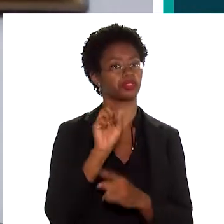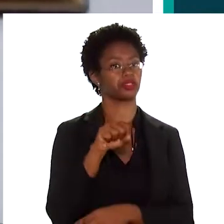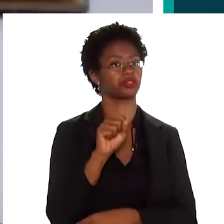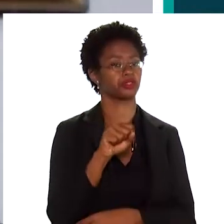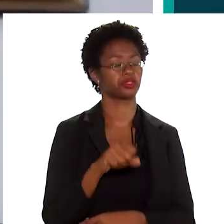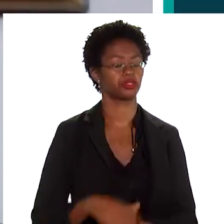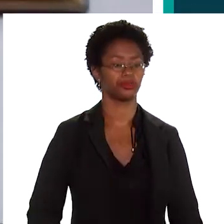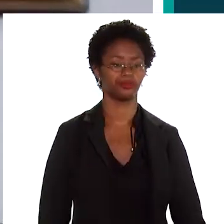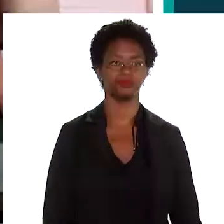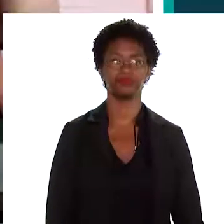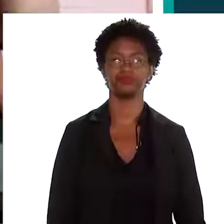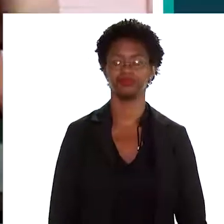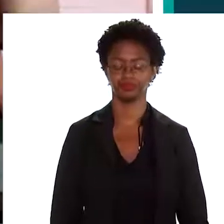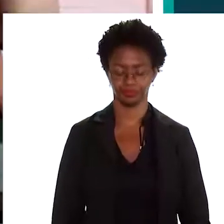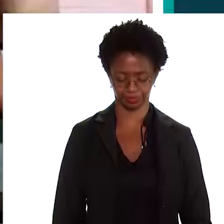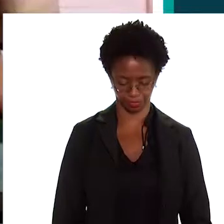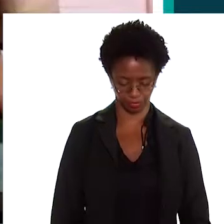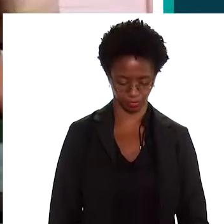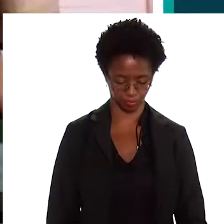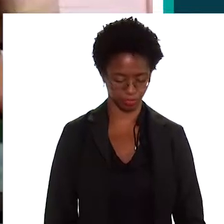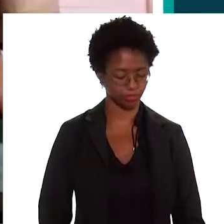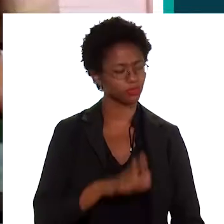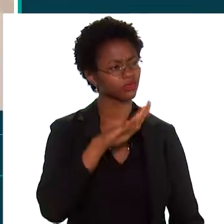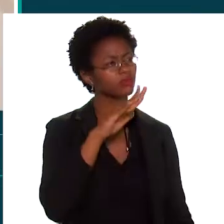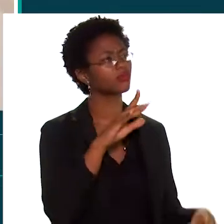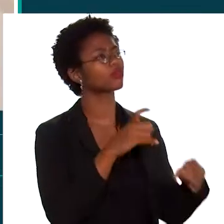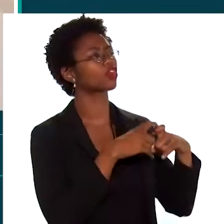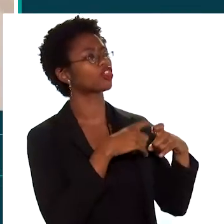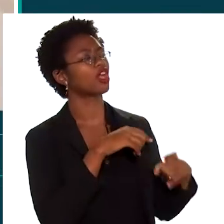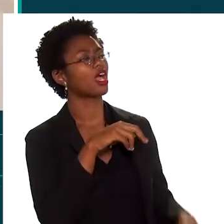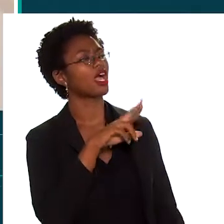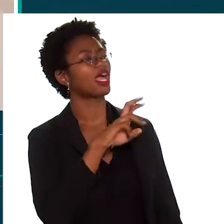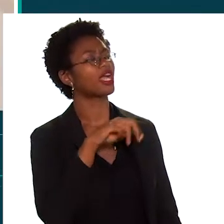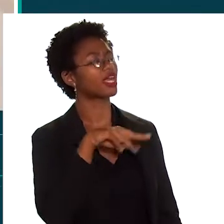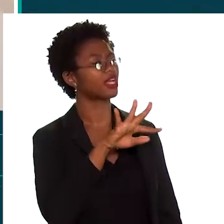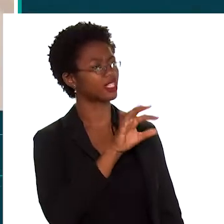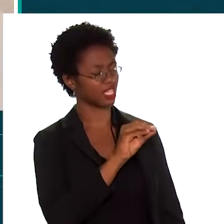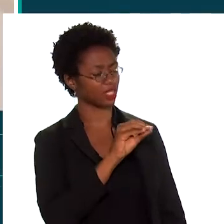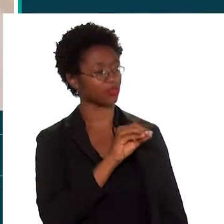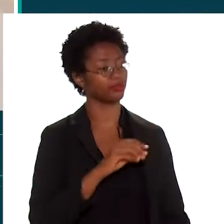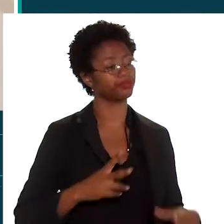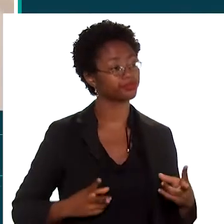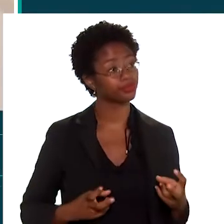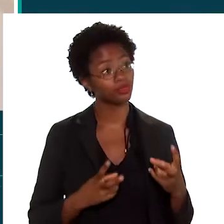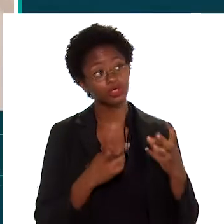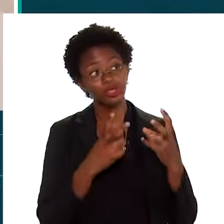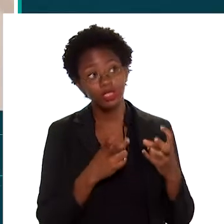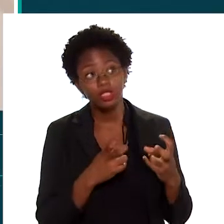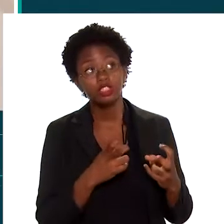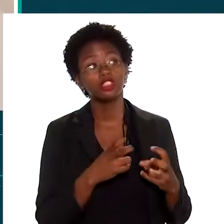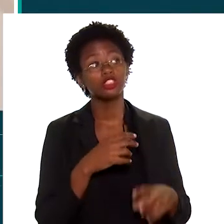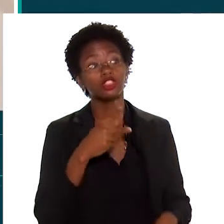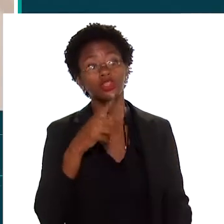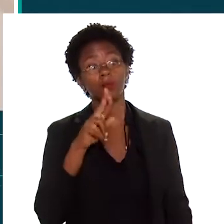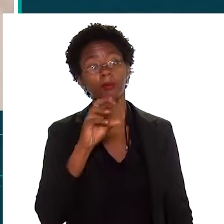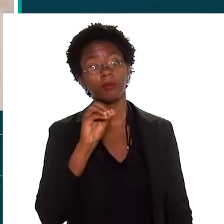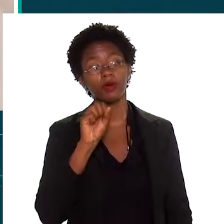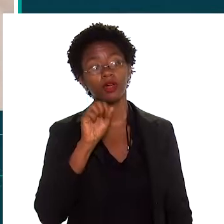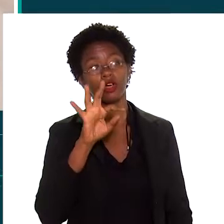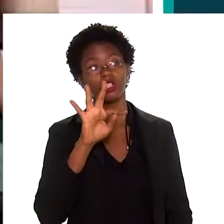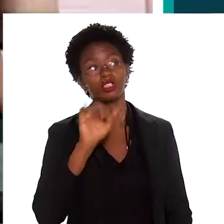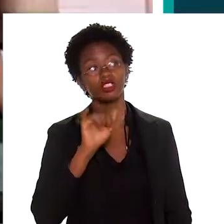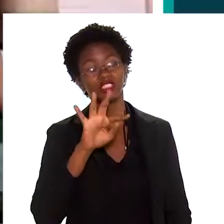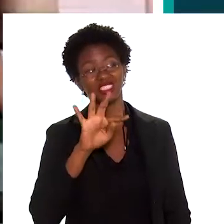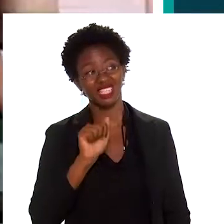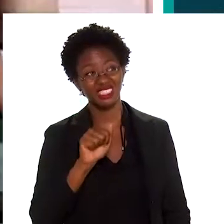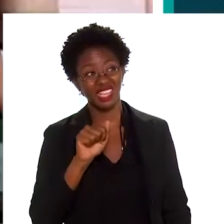do carboidrato. Renato, o câncer de próstata ele tem maior incidência em homens negros? E, se